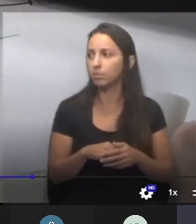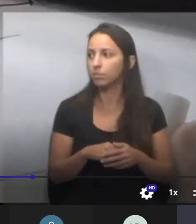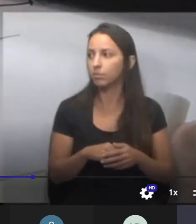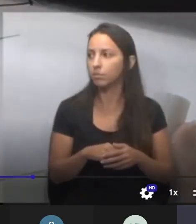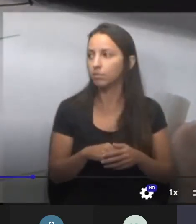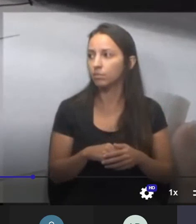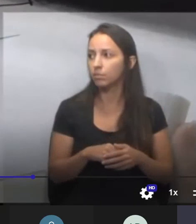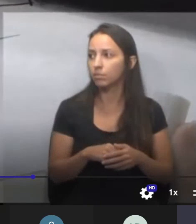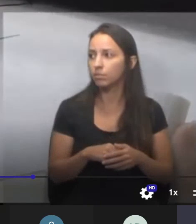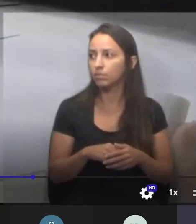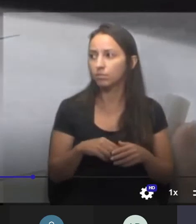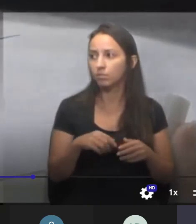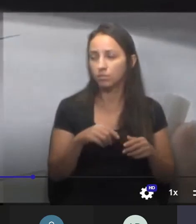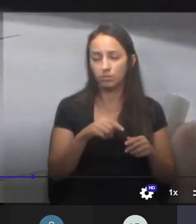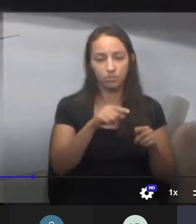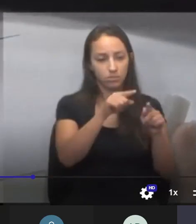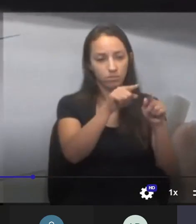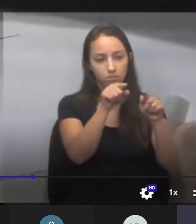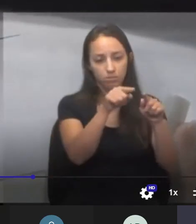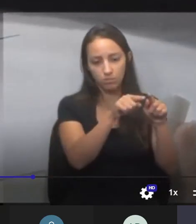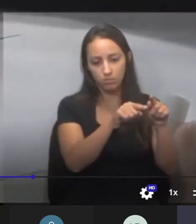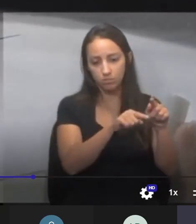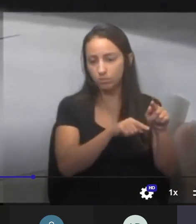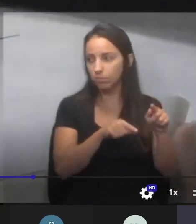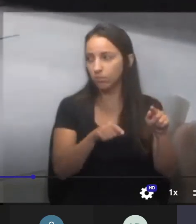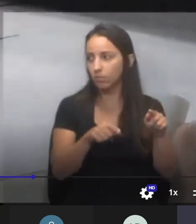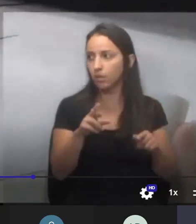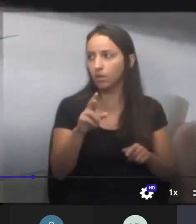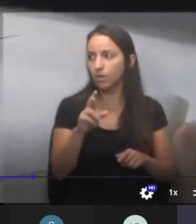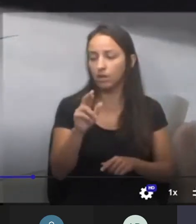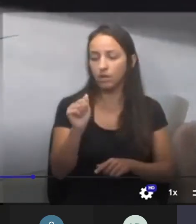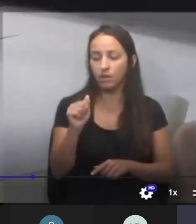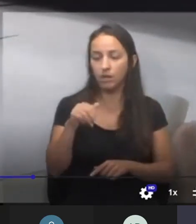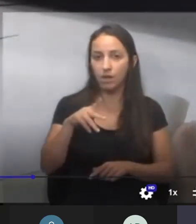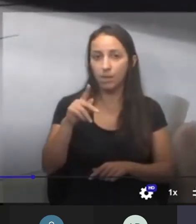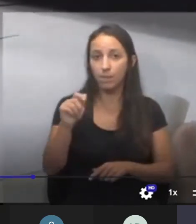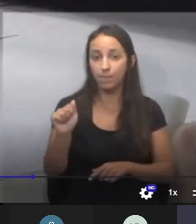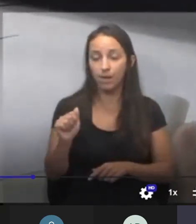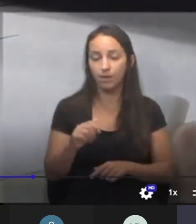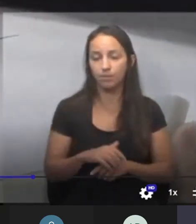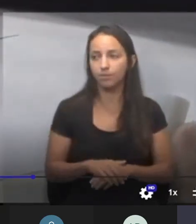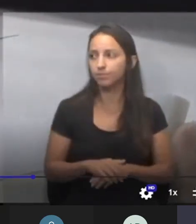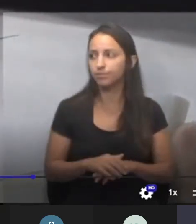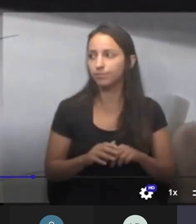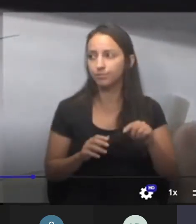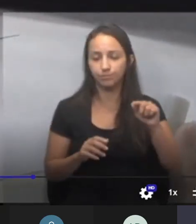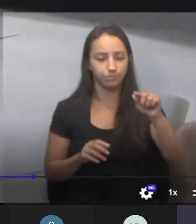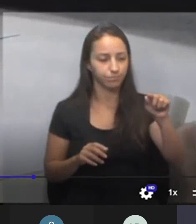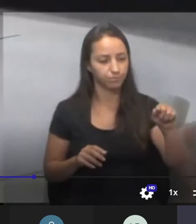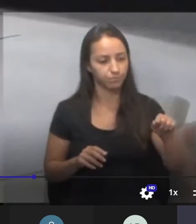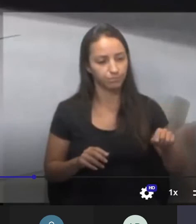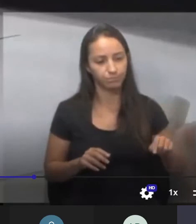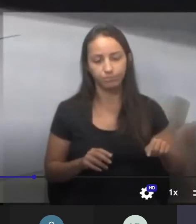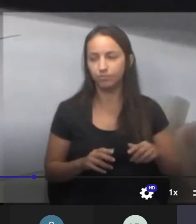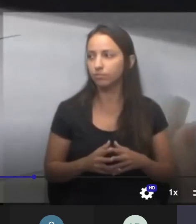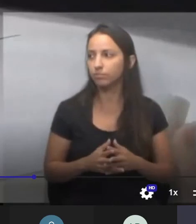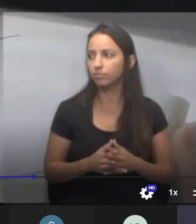eu posso considerar isso aqui com uma rampa, que a rampa é longa, né? Então, ao invés de ser